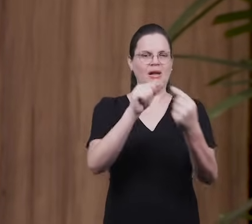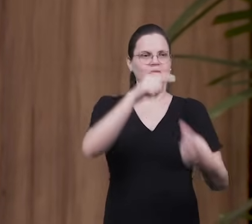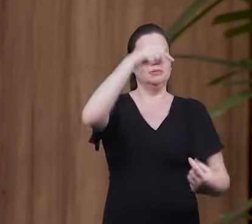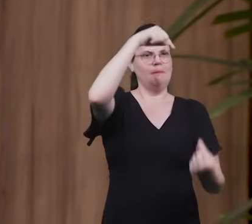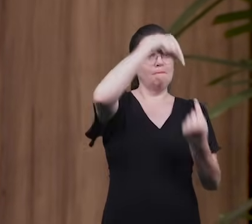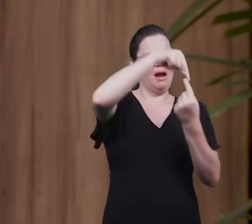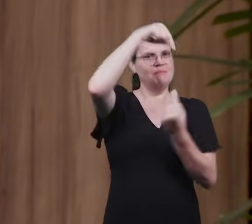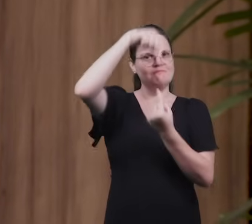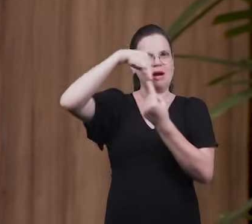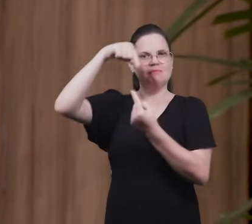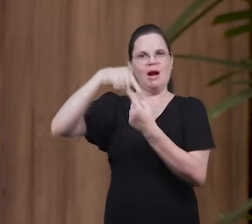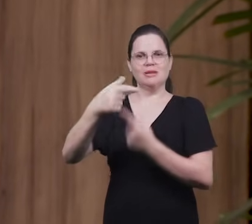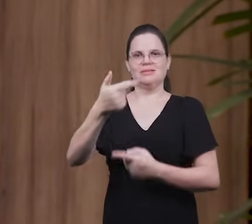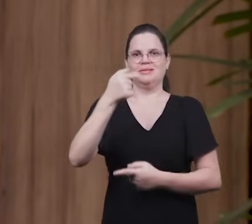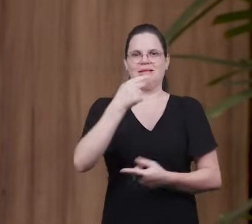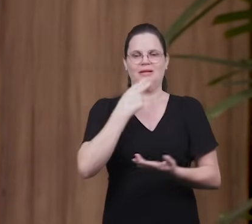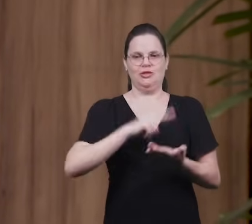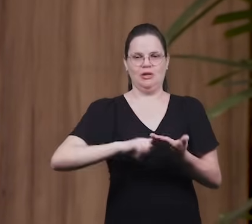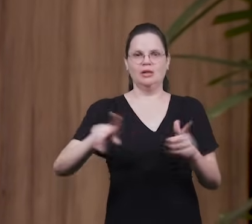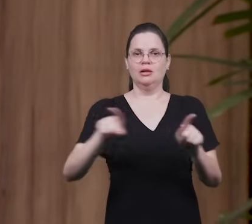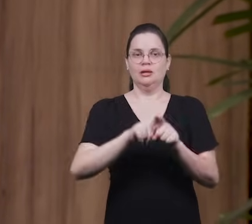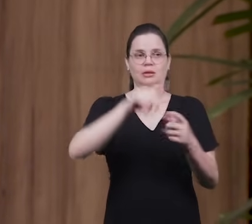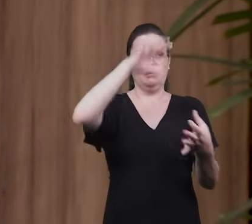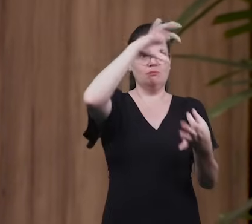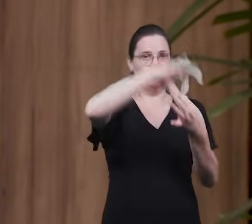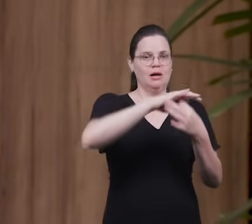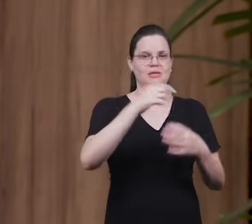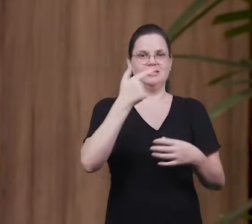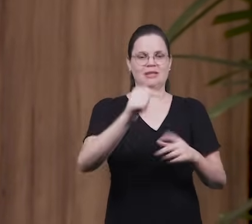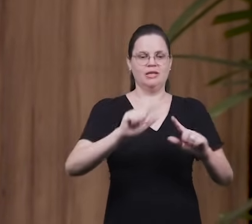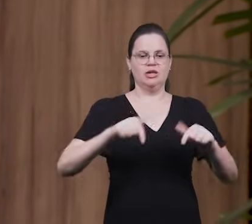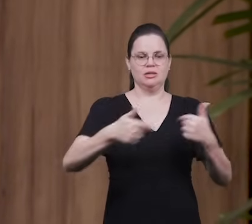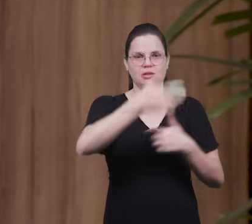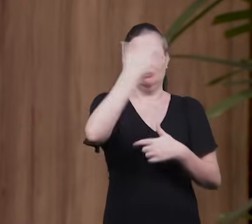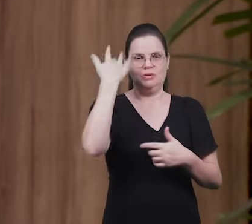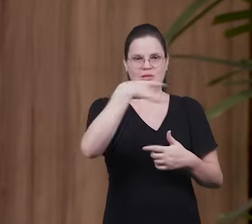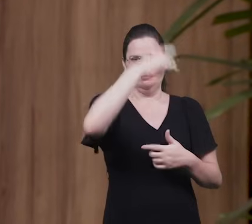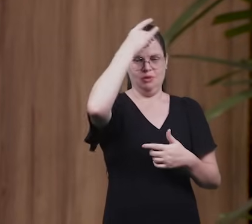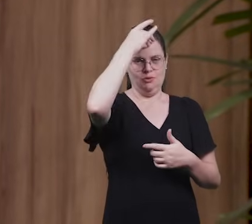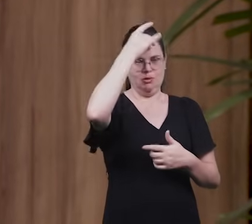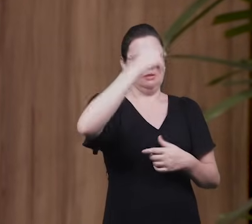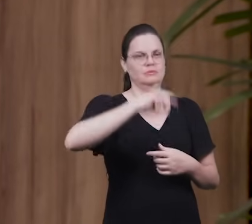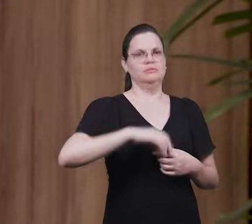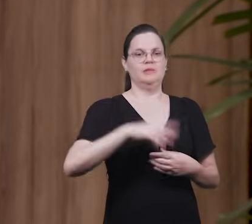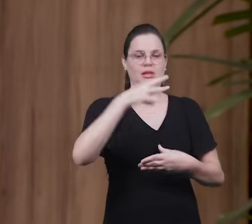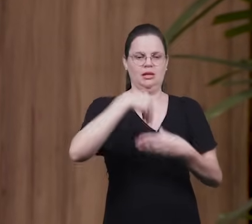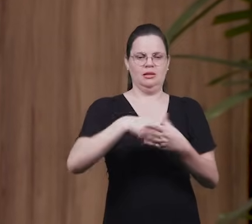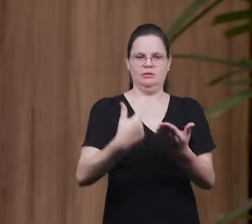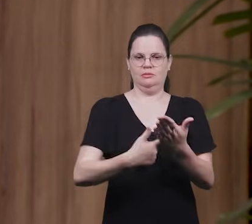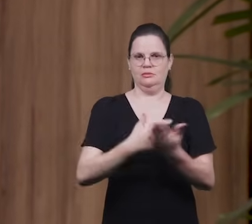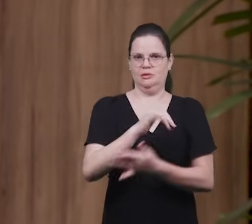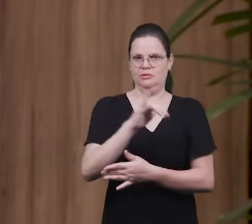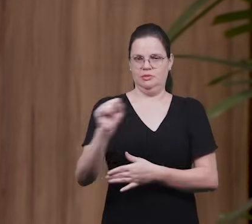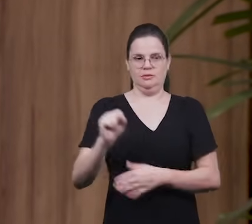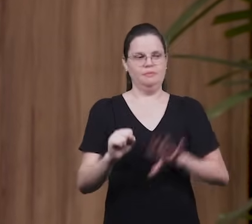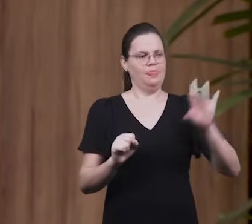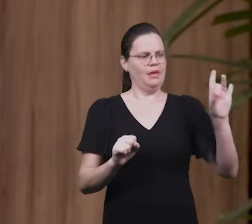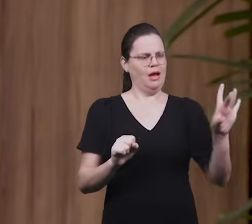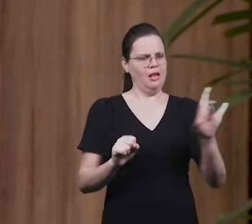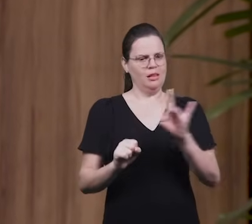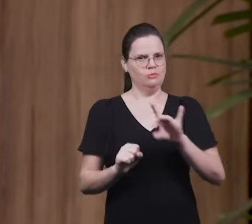cartas, que também estão ligadas aos 7 Espíritos de Deus, que está lá no livro do profeta Isaías. Então, para cada